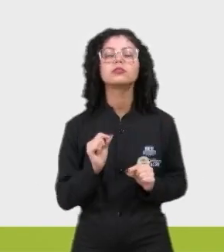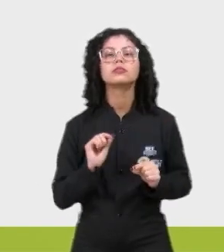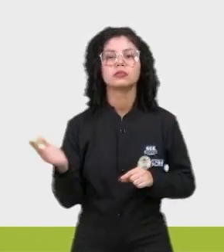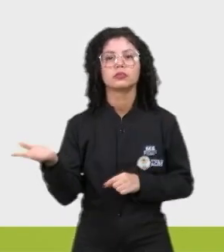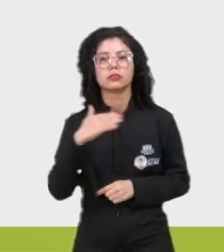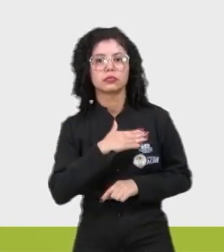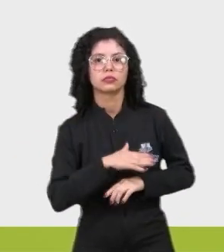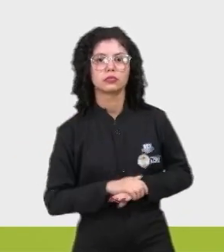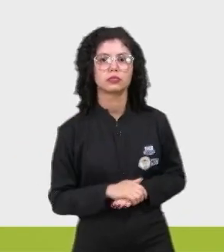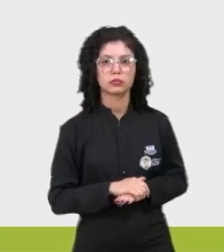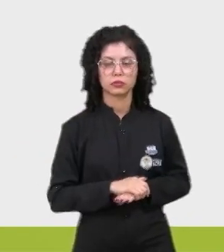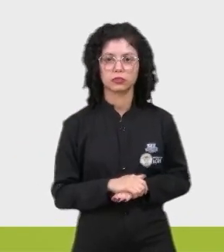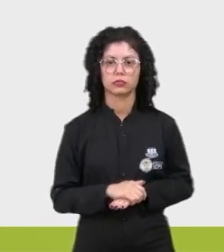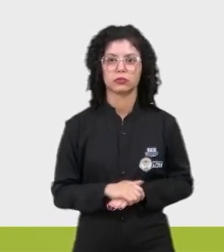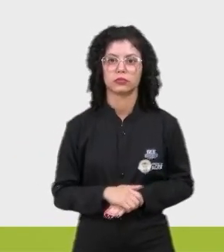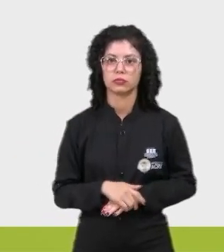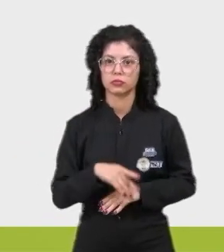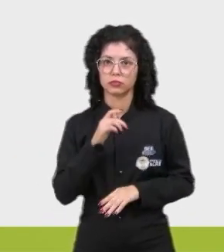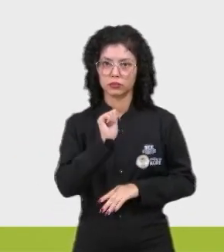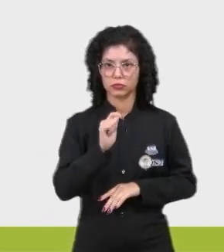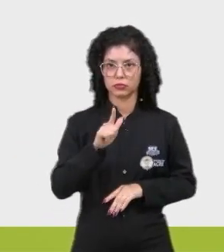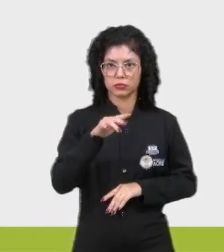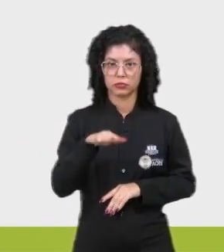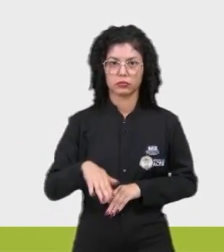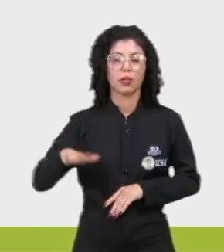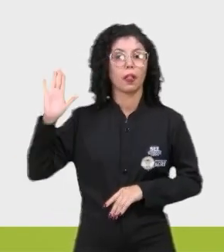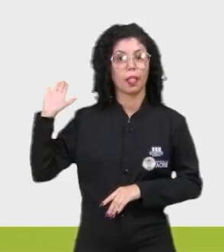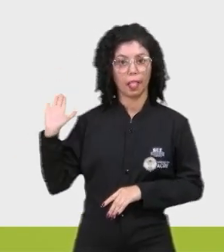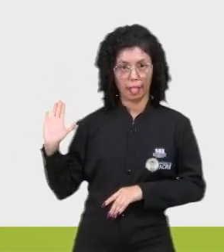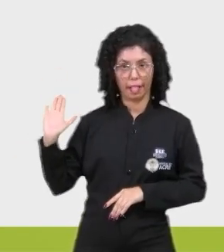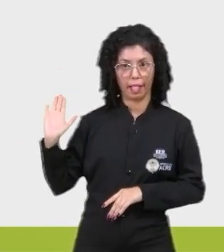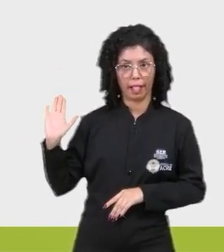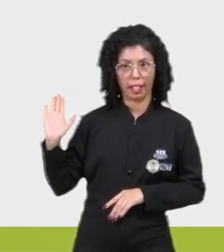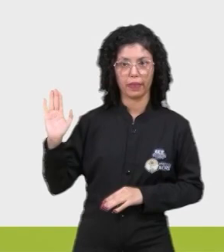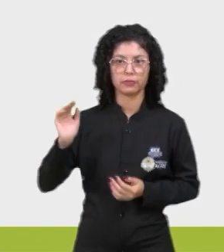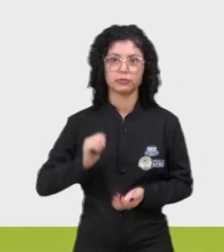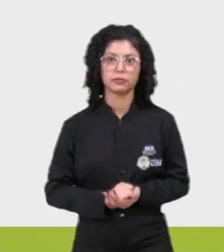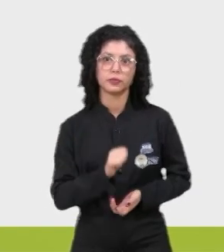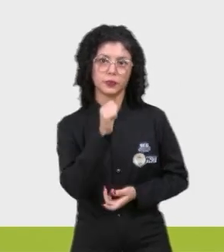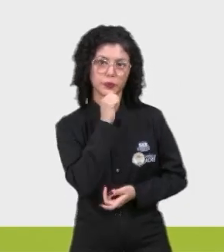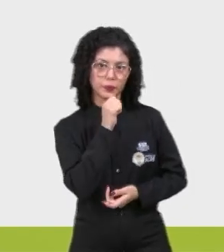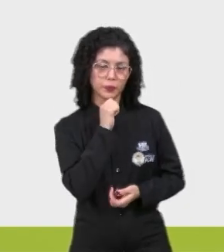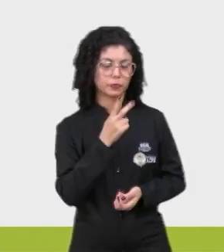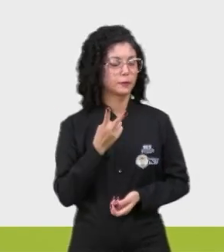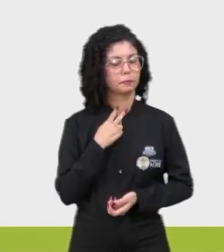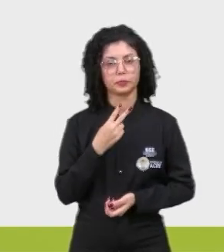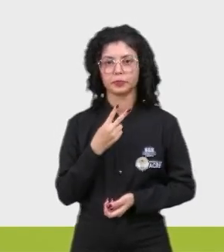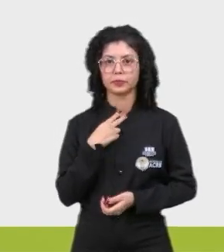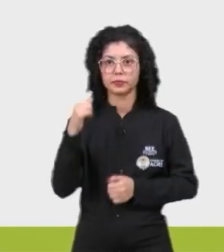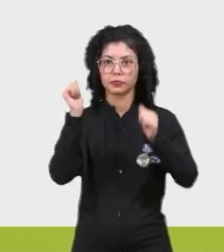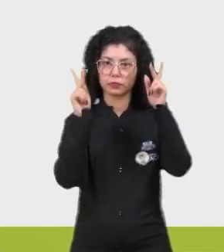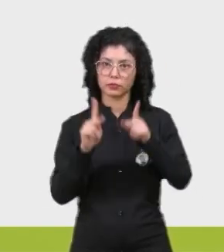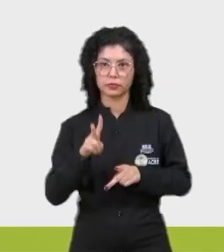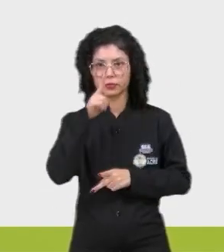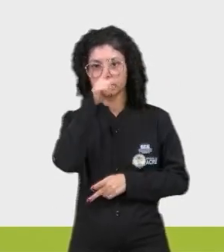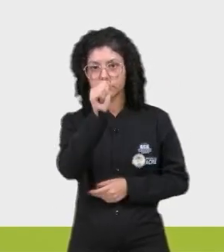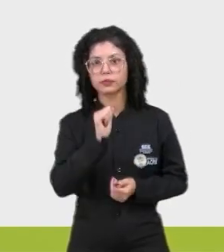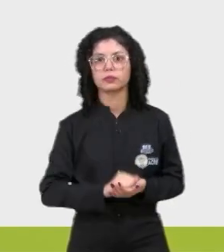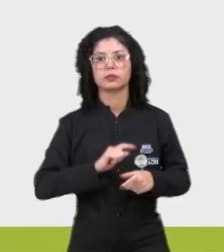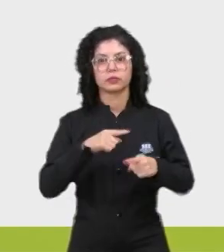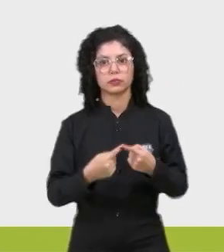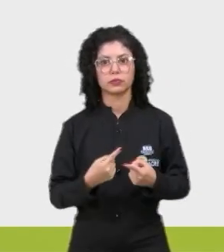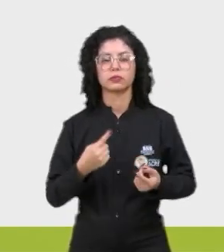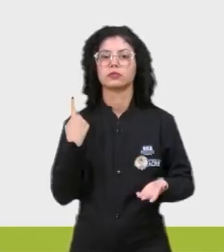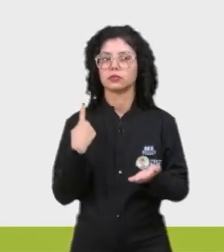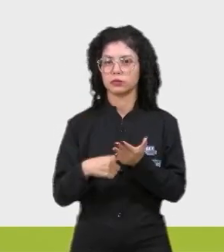vamos lá. Trouxe uma citação aqui do Albert Einstein. Não se pode manter a paz pela força, mas sim